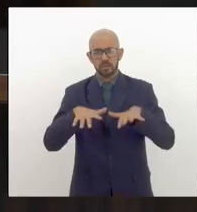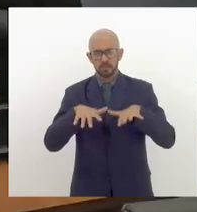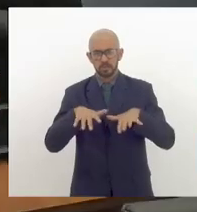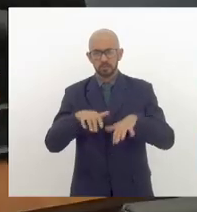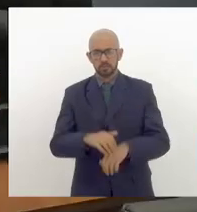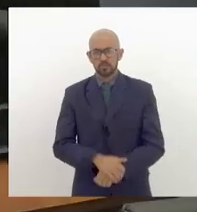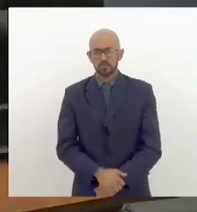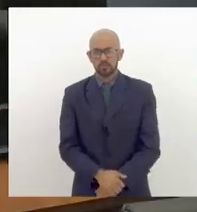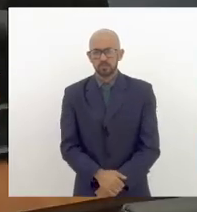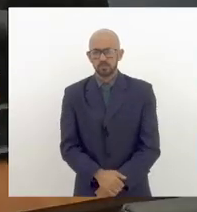sessão